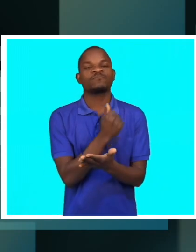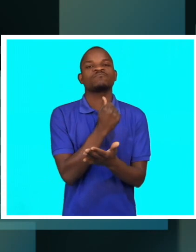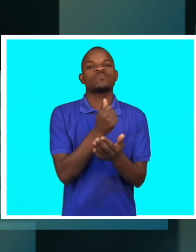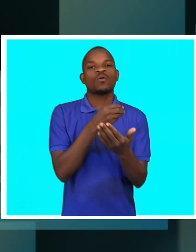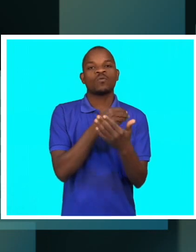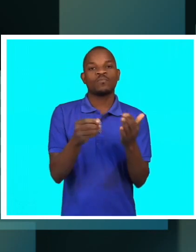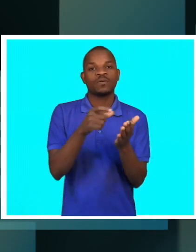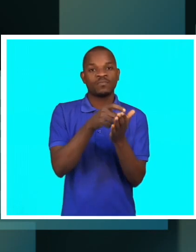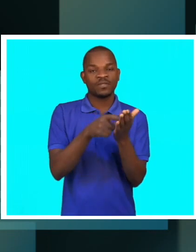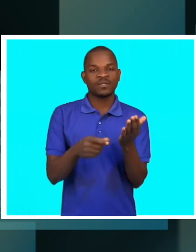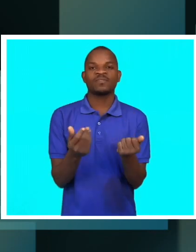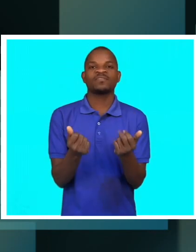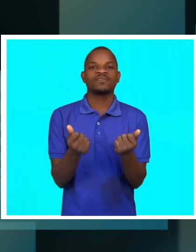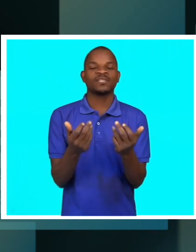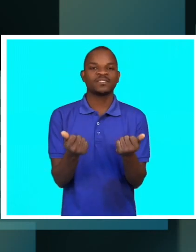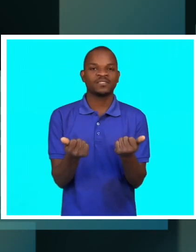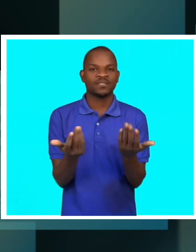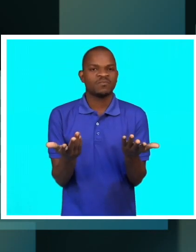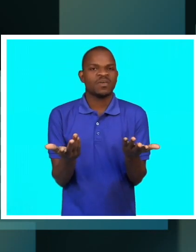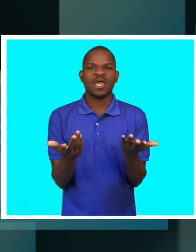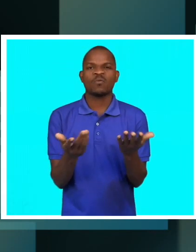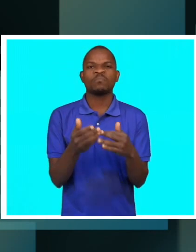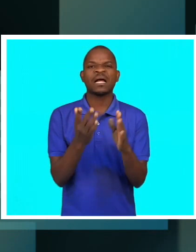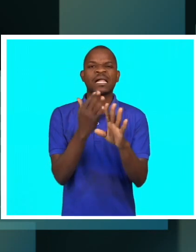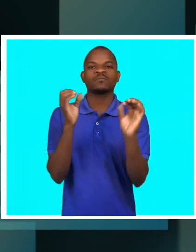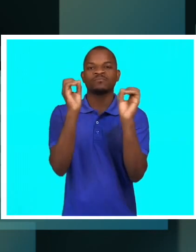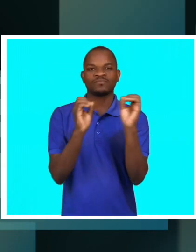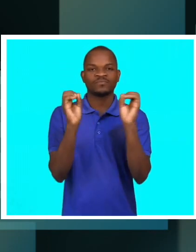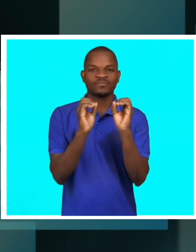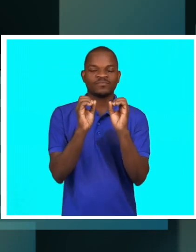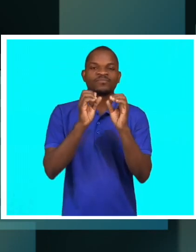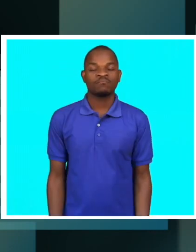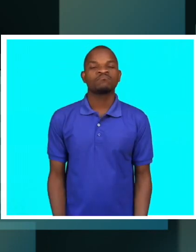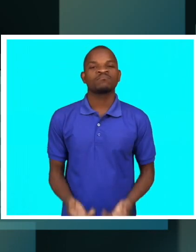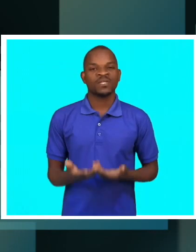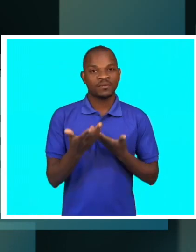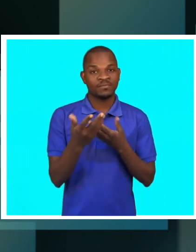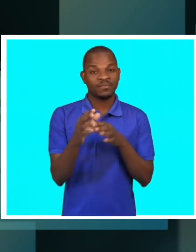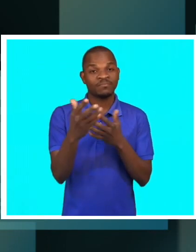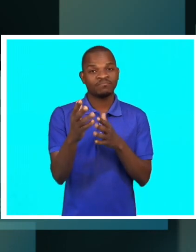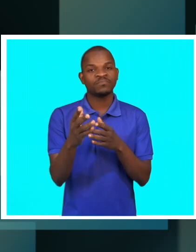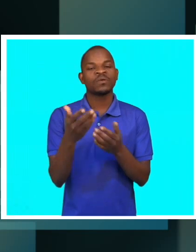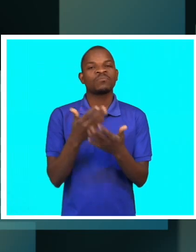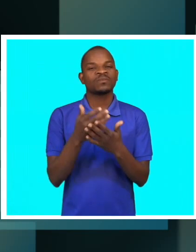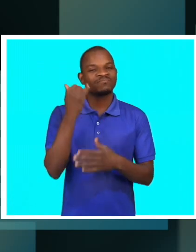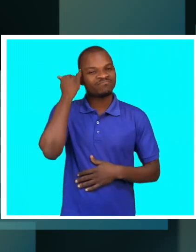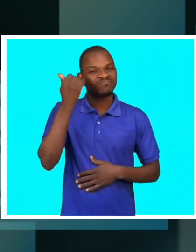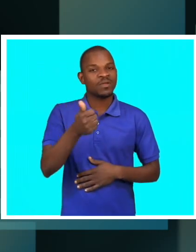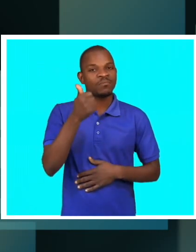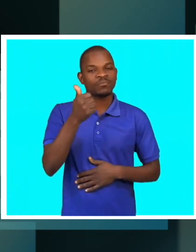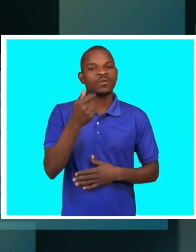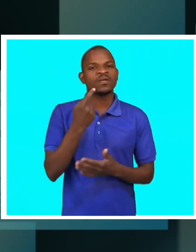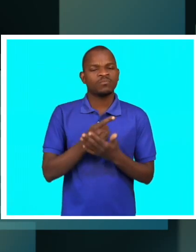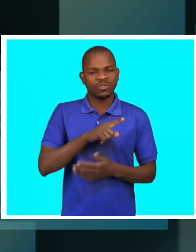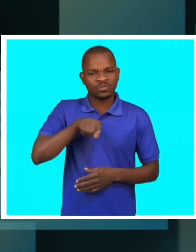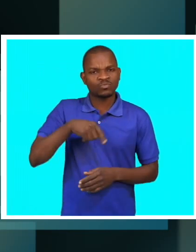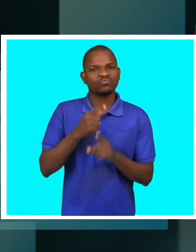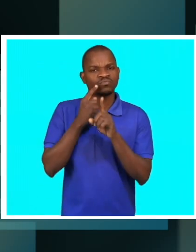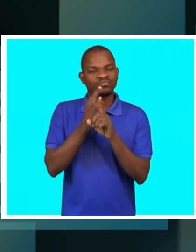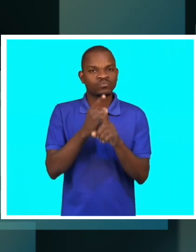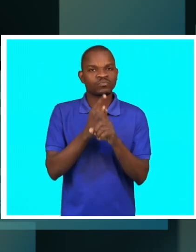dinheiro, conseguir os seus bilhetes para facilitar aquilo que se diz em grafamento. É que louvar, é boa a iniciativa, nós temos que sempre